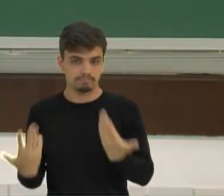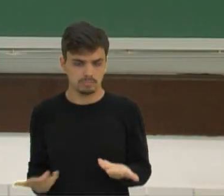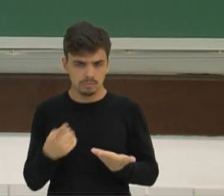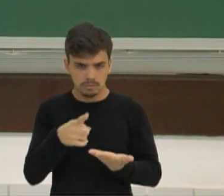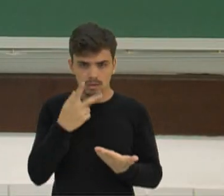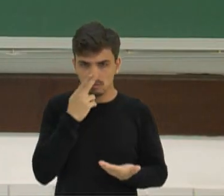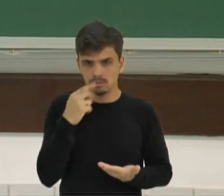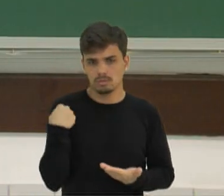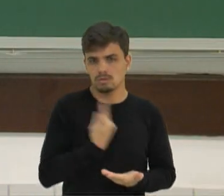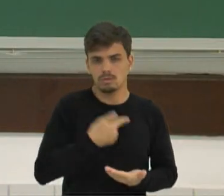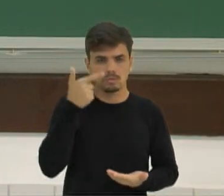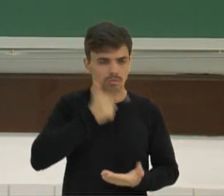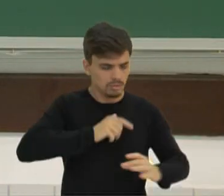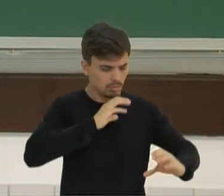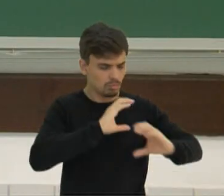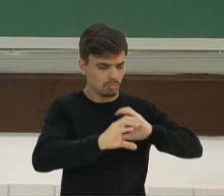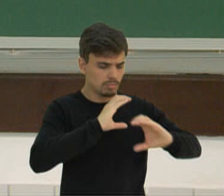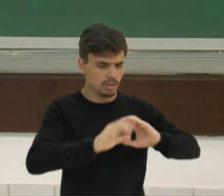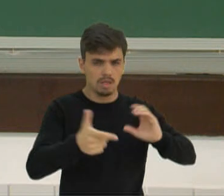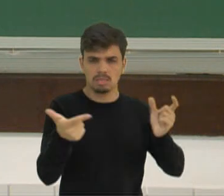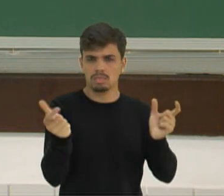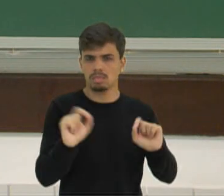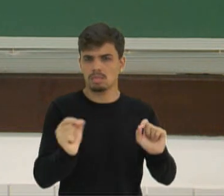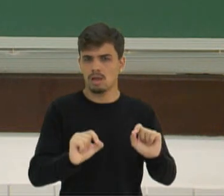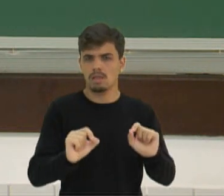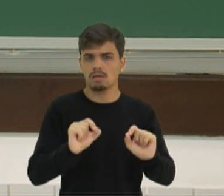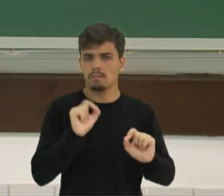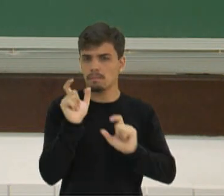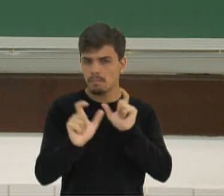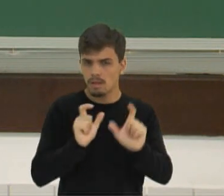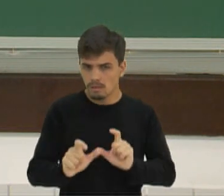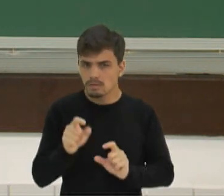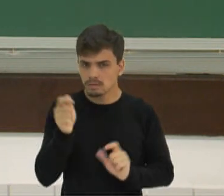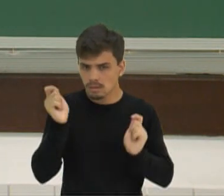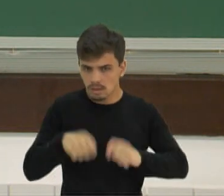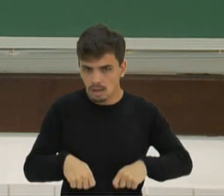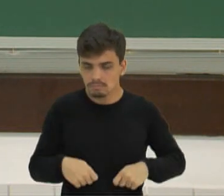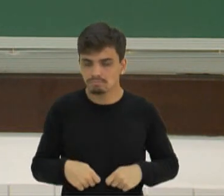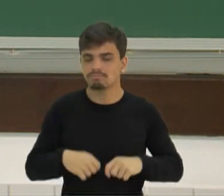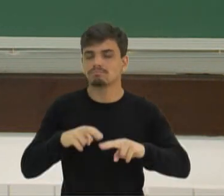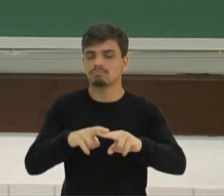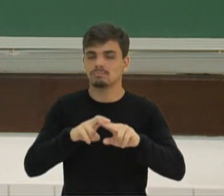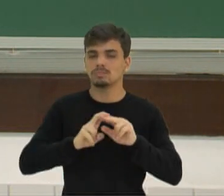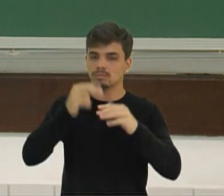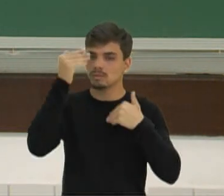acham que a gente consegue se comunicar sem palavras? Então, muito